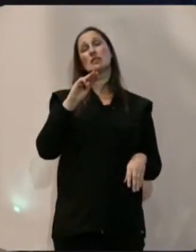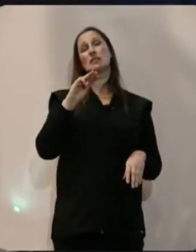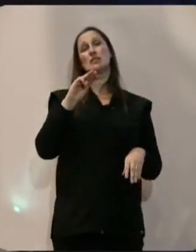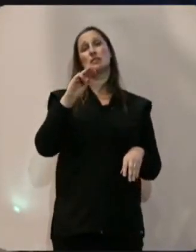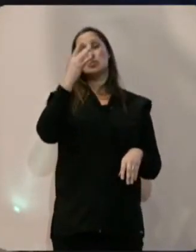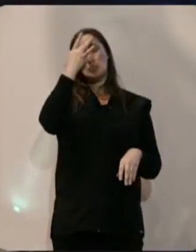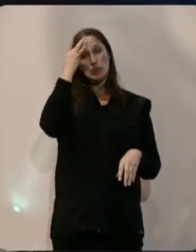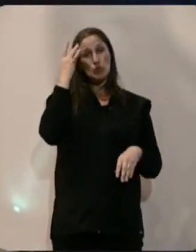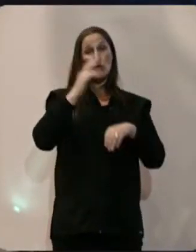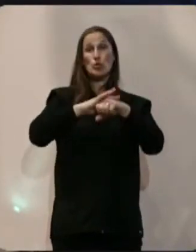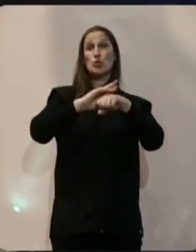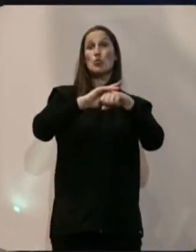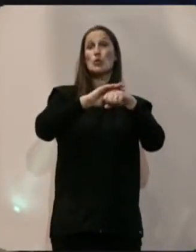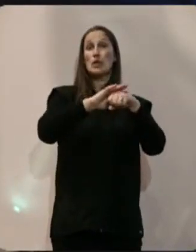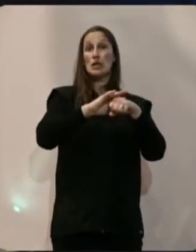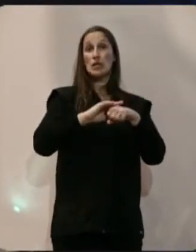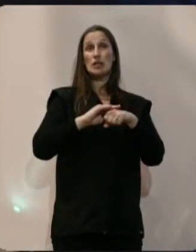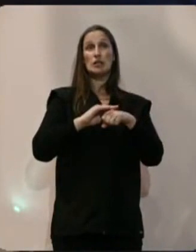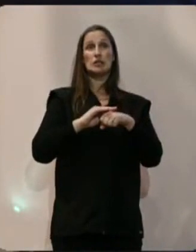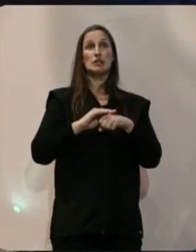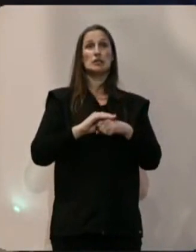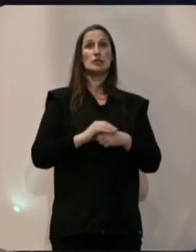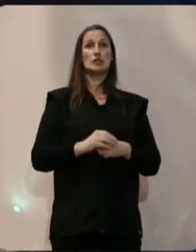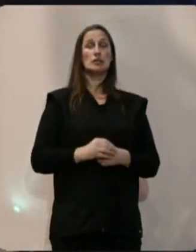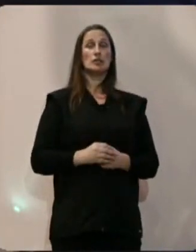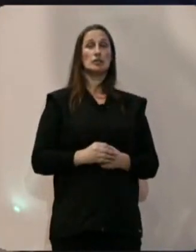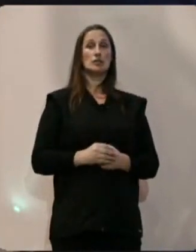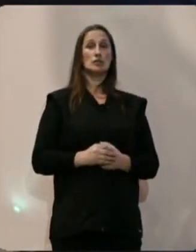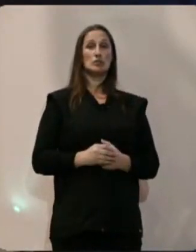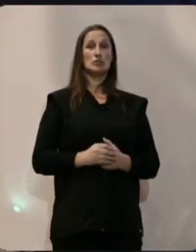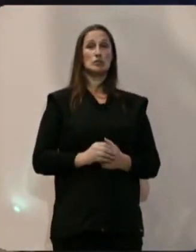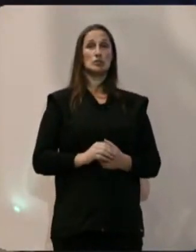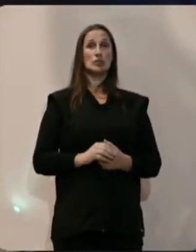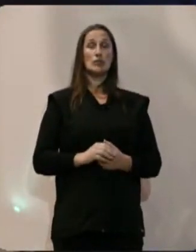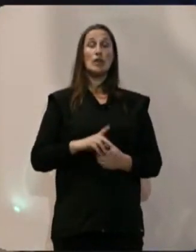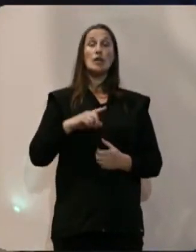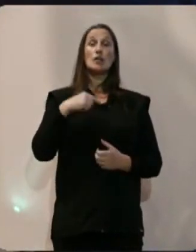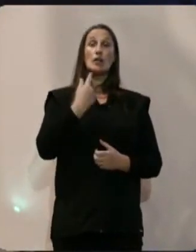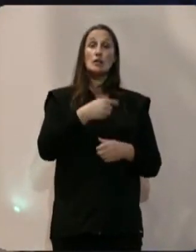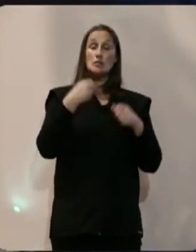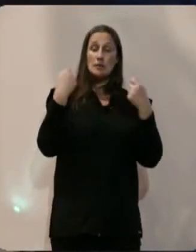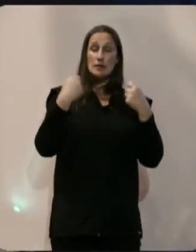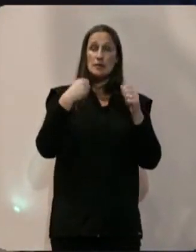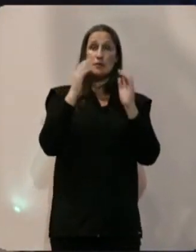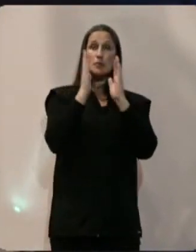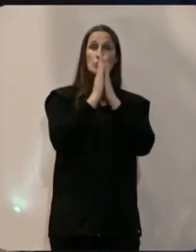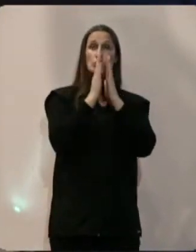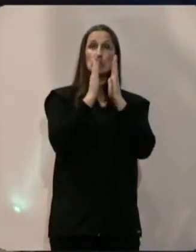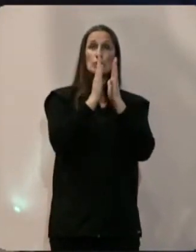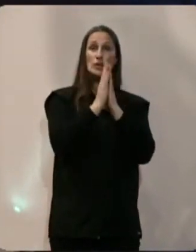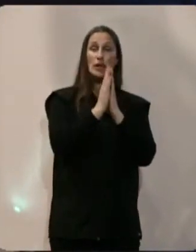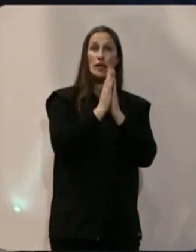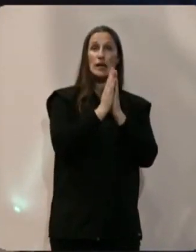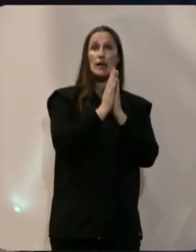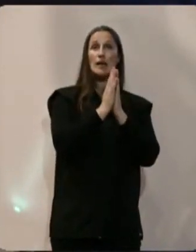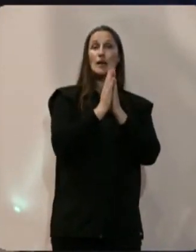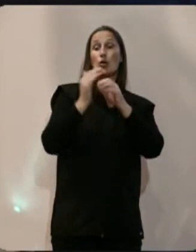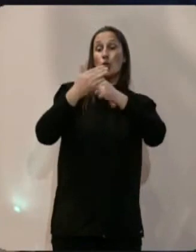Nós temos que orar pela consolação daqueles que já perderam os seus queridos.